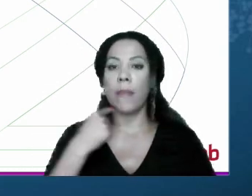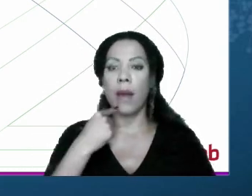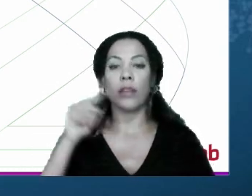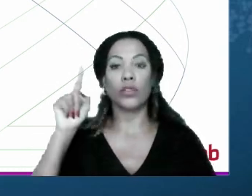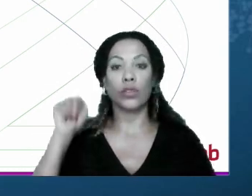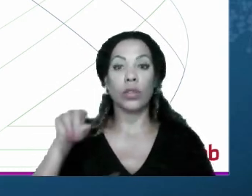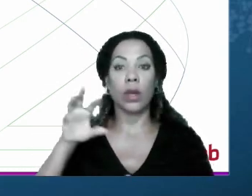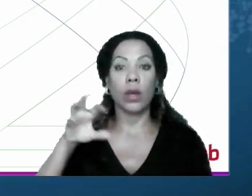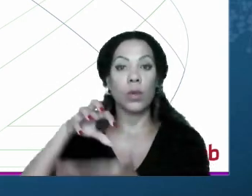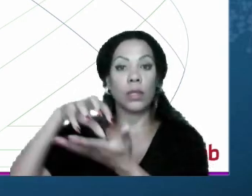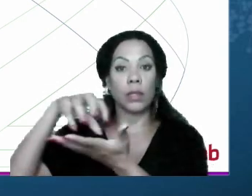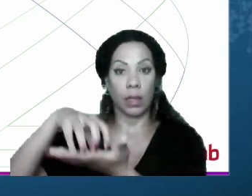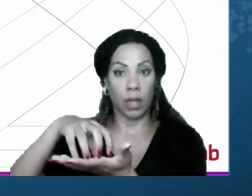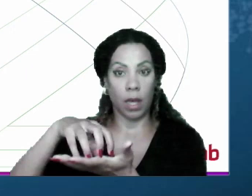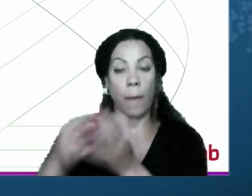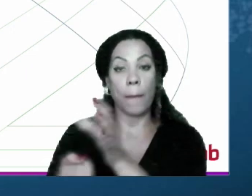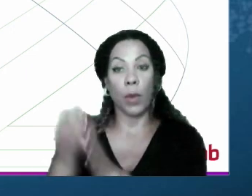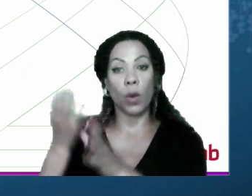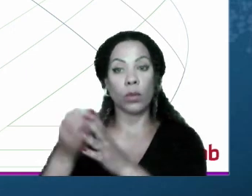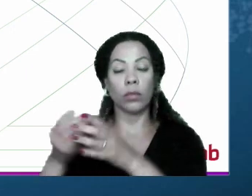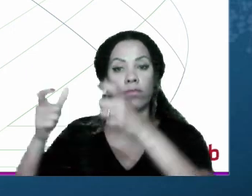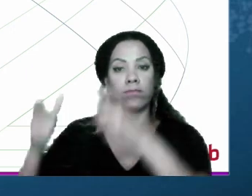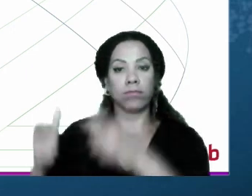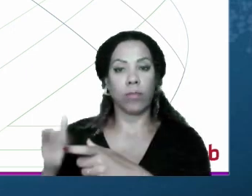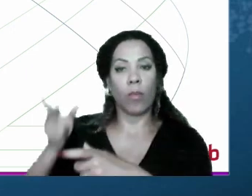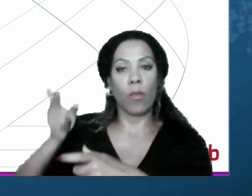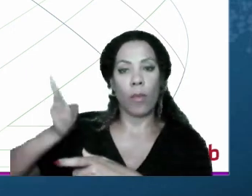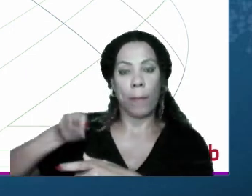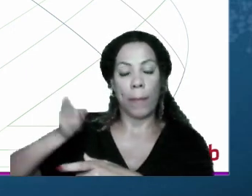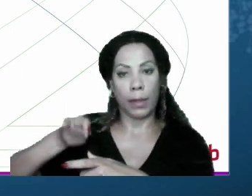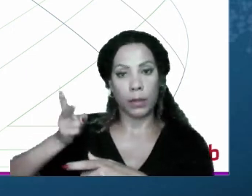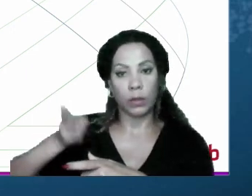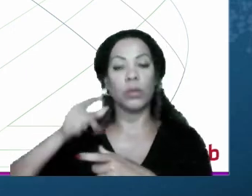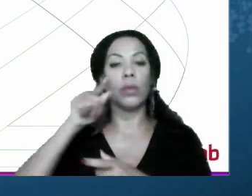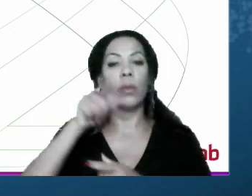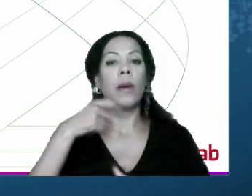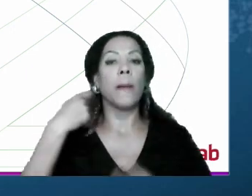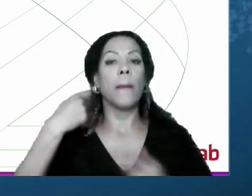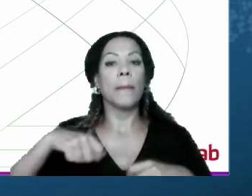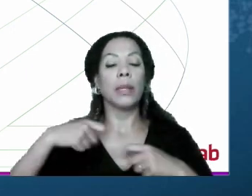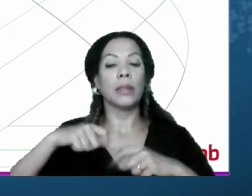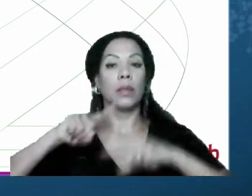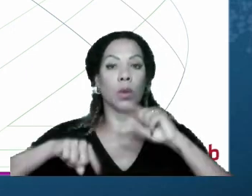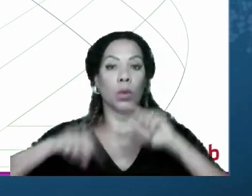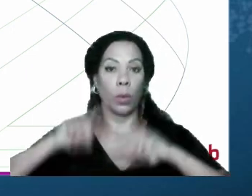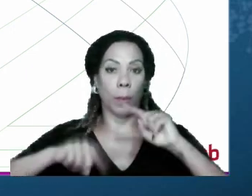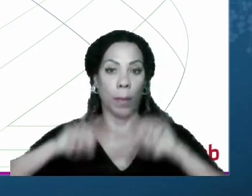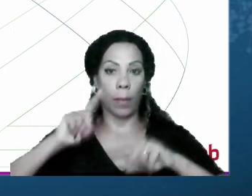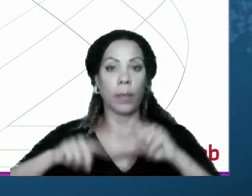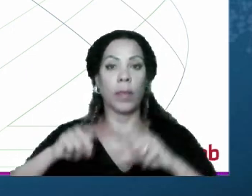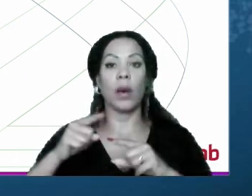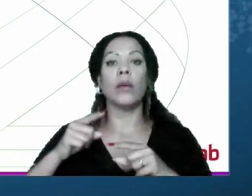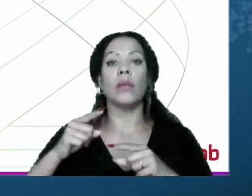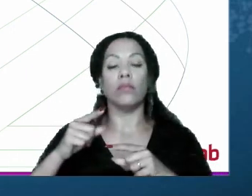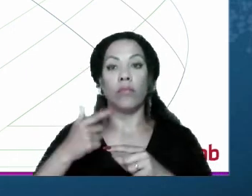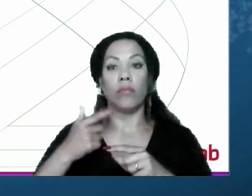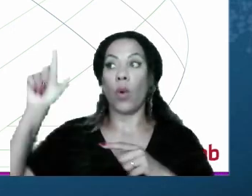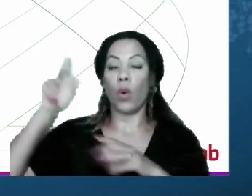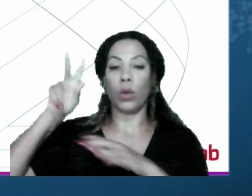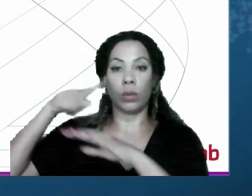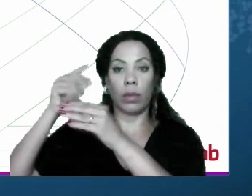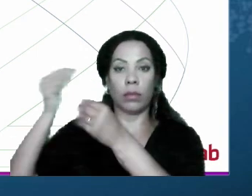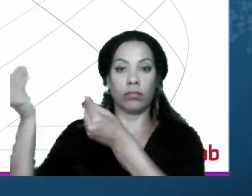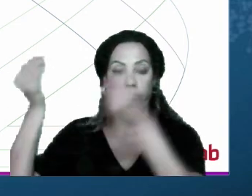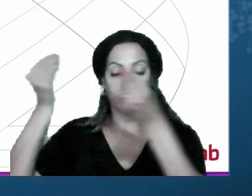a produção centralizada e você precisa do material importado, você pode usar isso